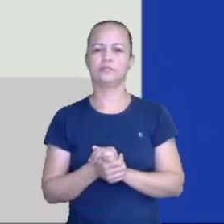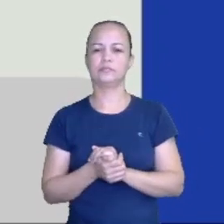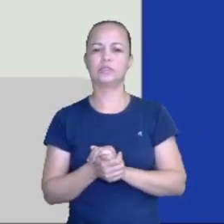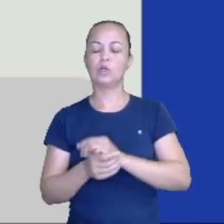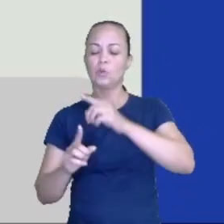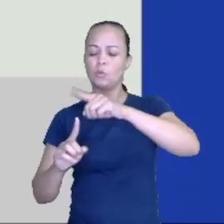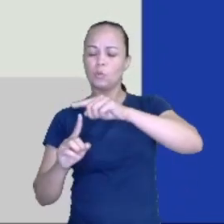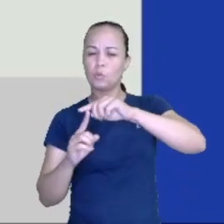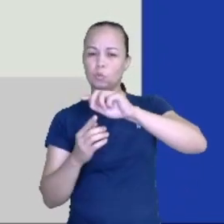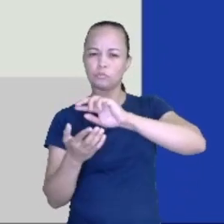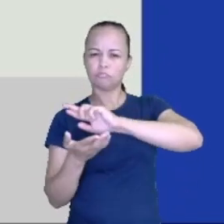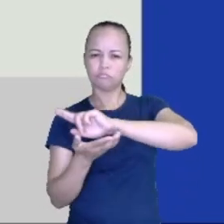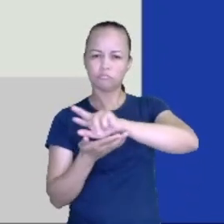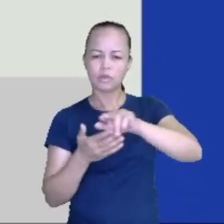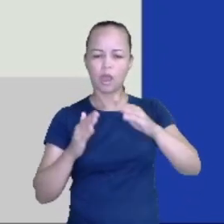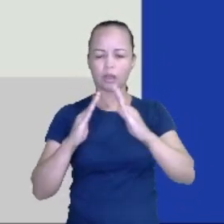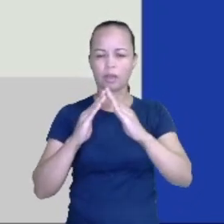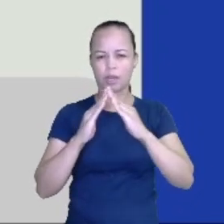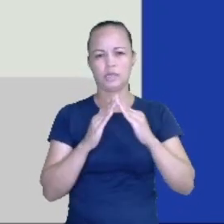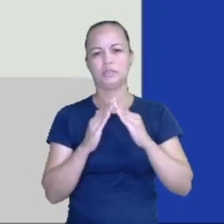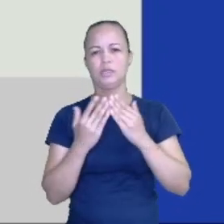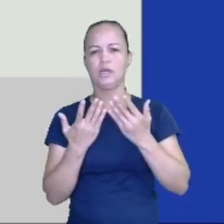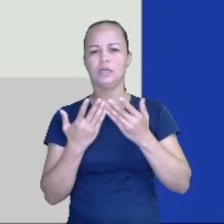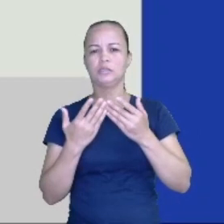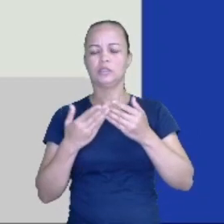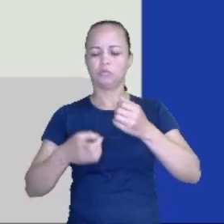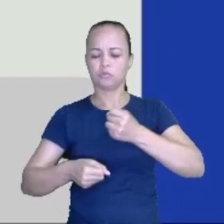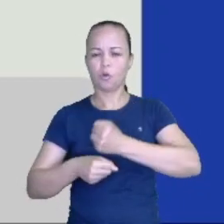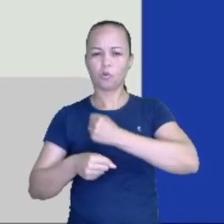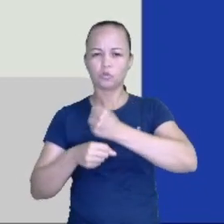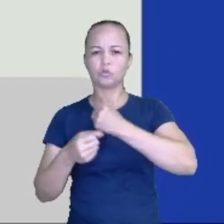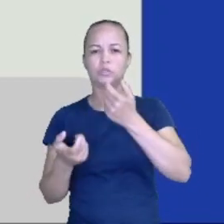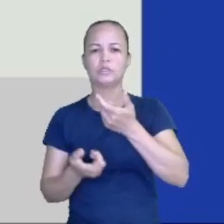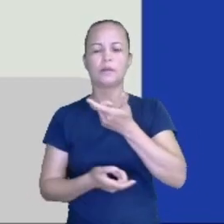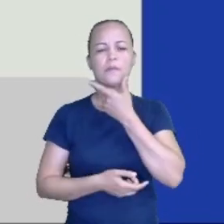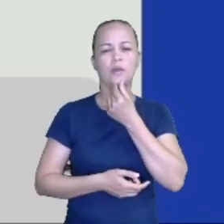de moradia são as moradas construídas pelo